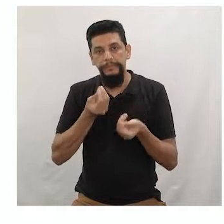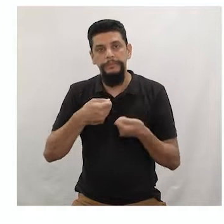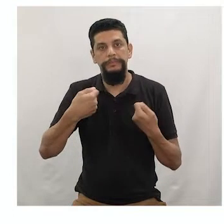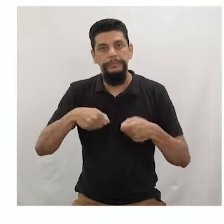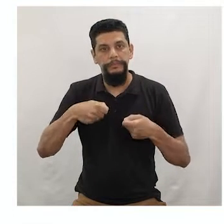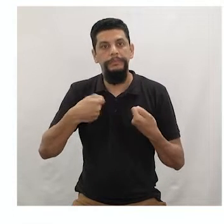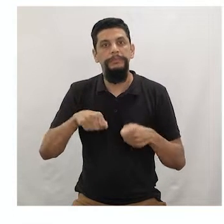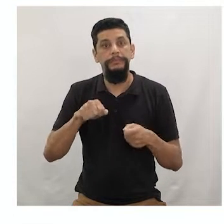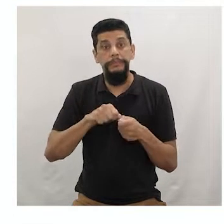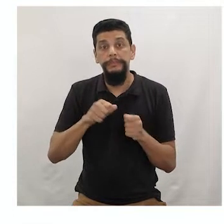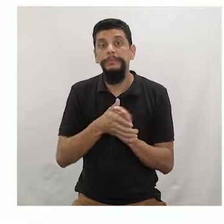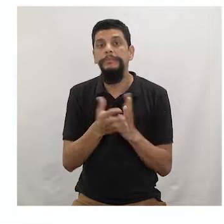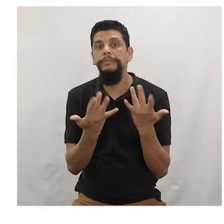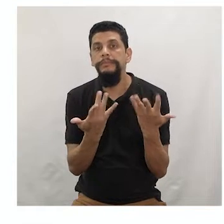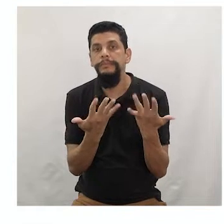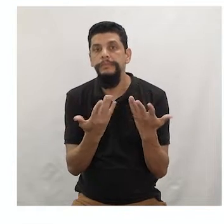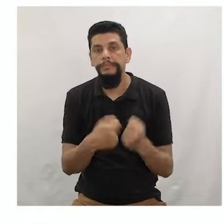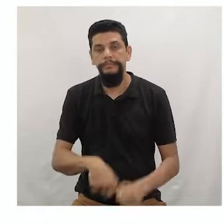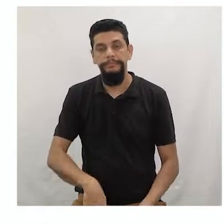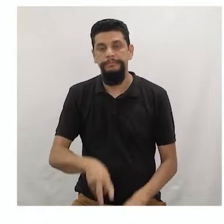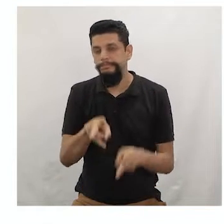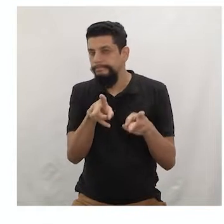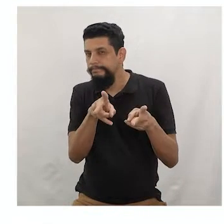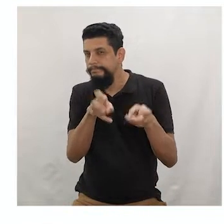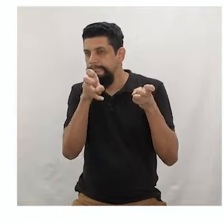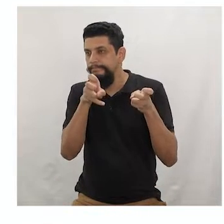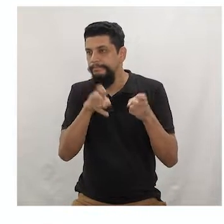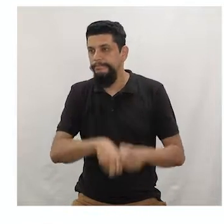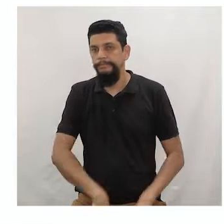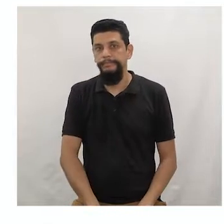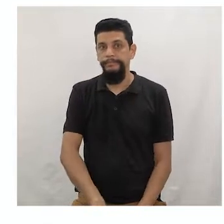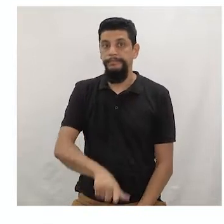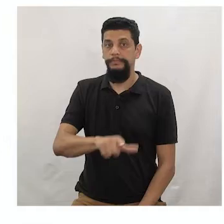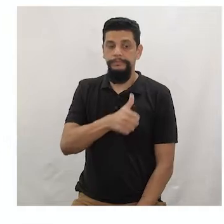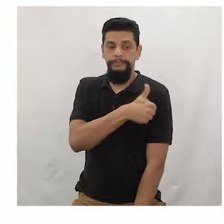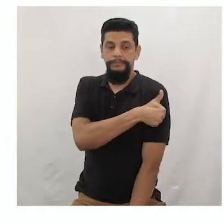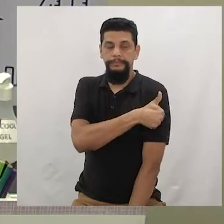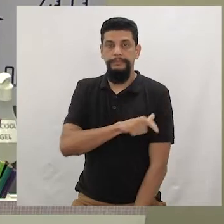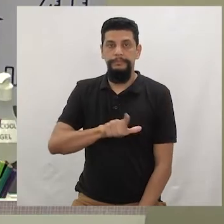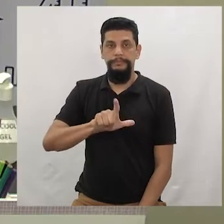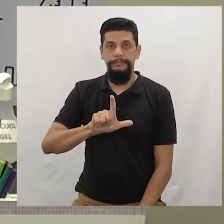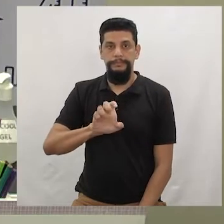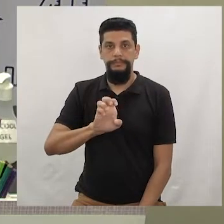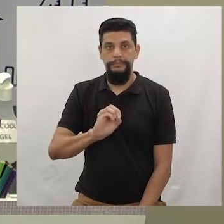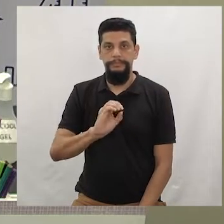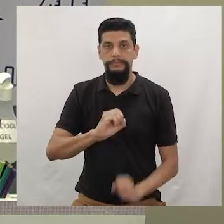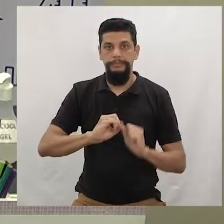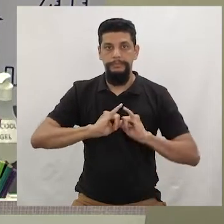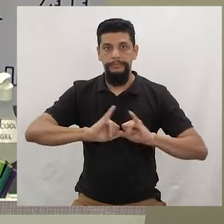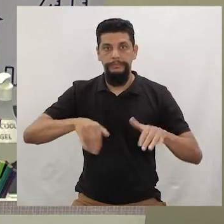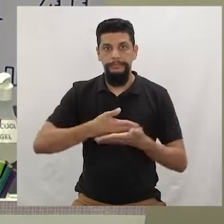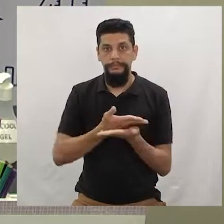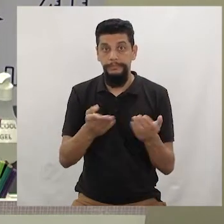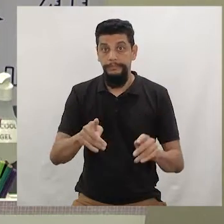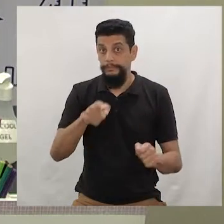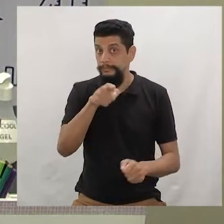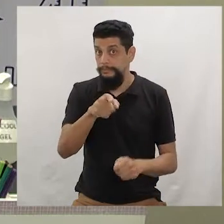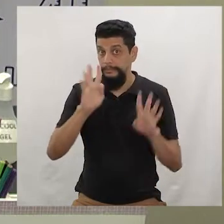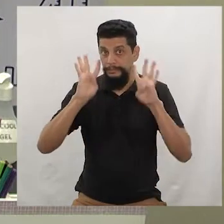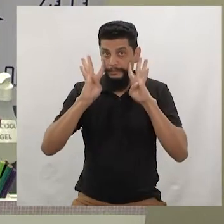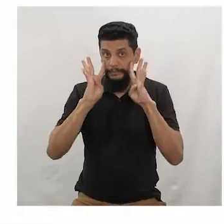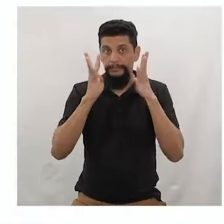devemos lavar as mãos? Vamos observar lá. O Léo vai dar a dica. Prestem bem atenção.